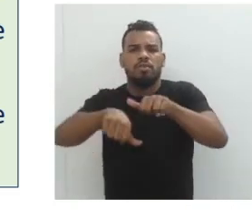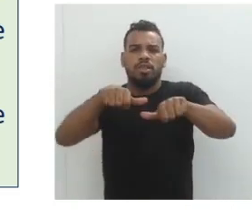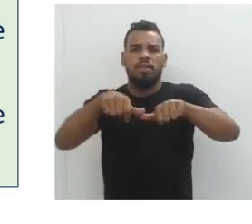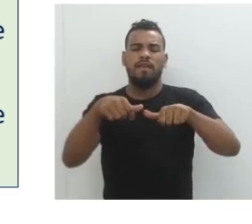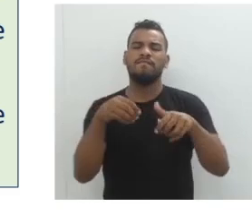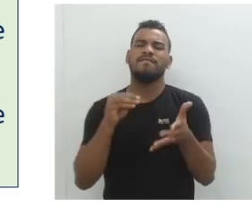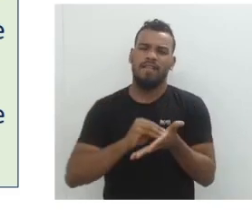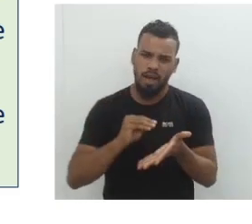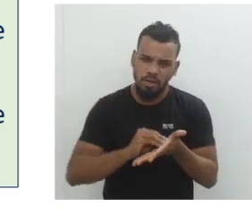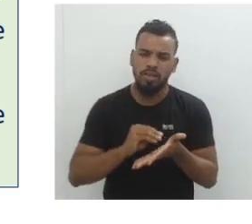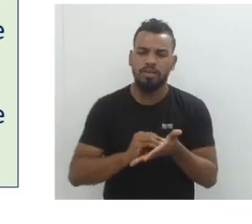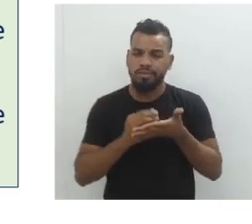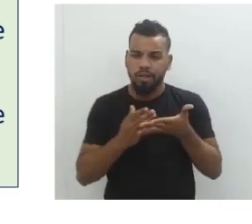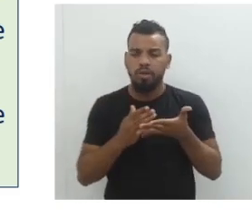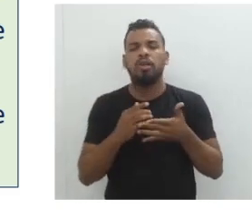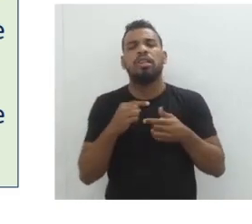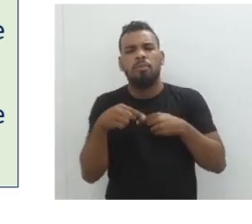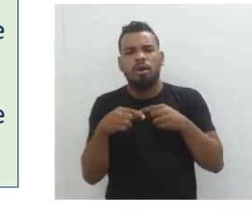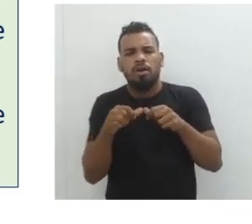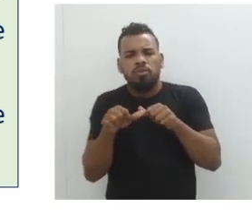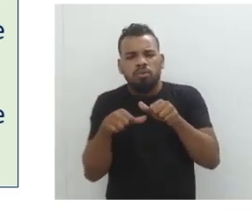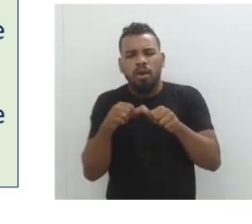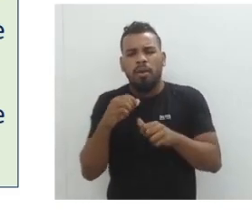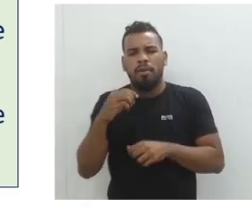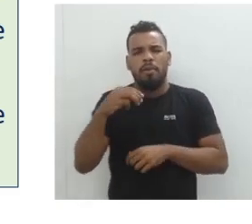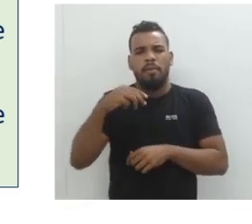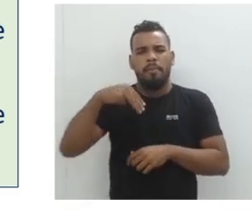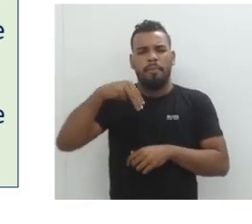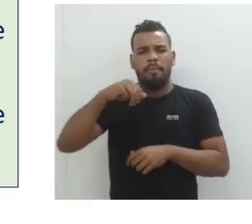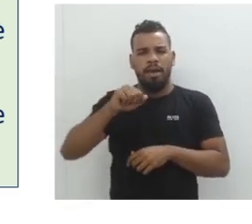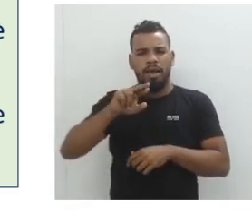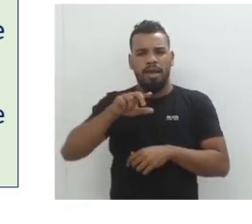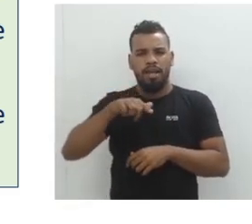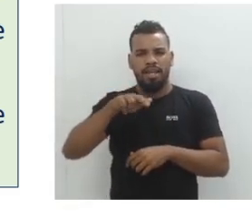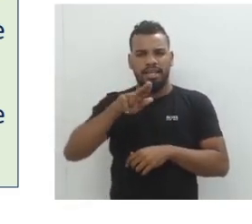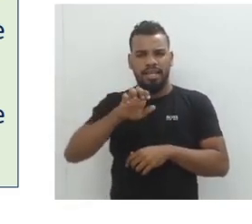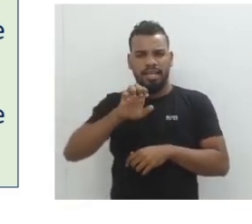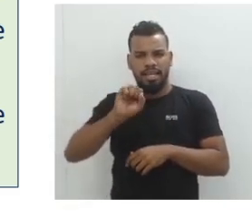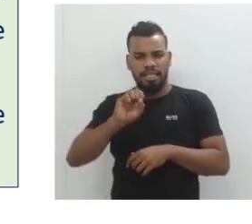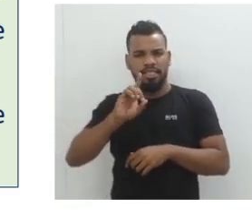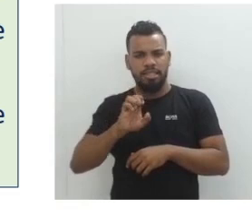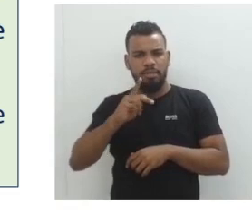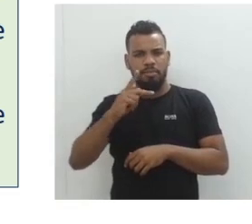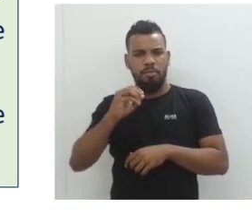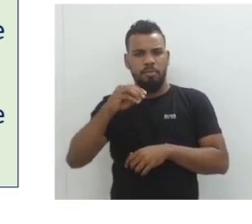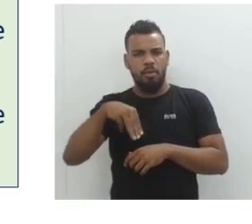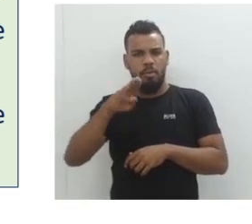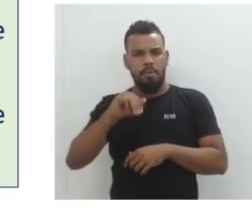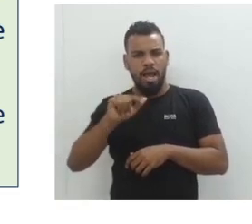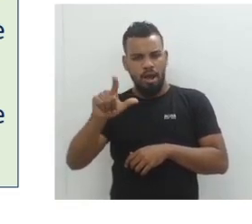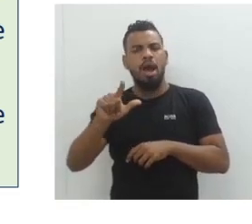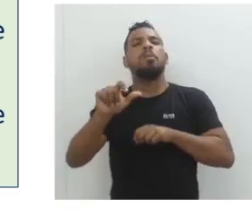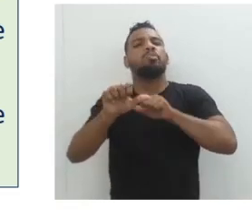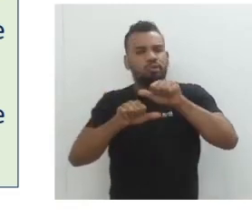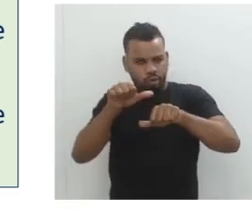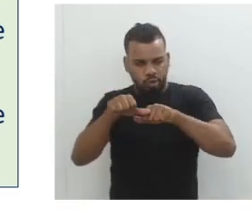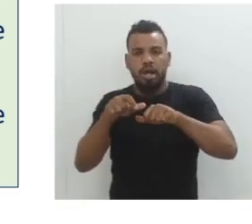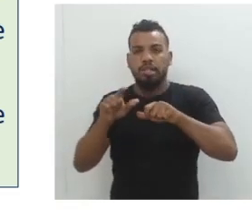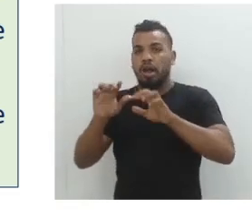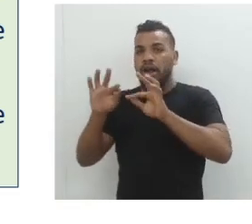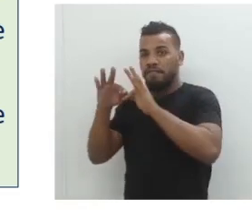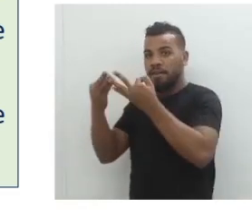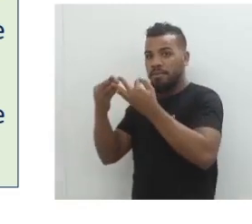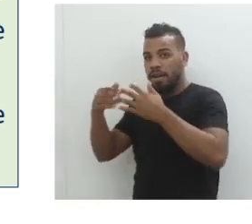pouco com o Marquês de Pombal, mudou ainda um pouco mais com a chegada da família real